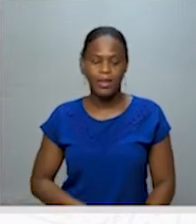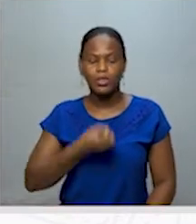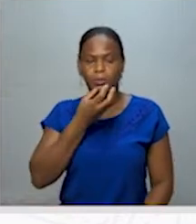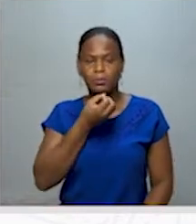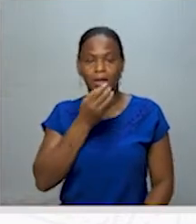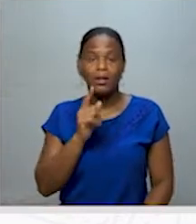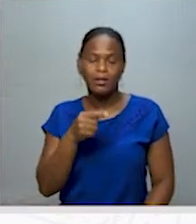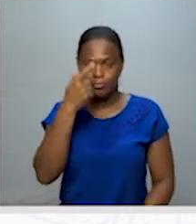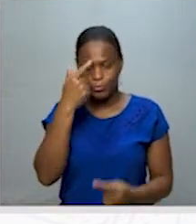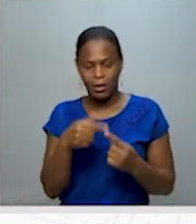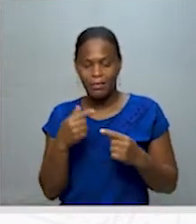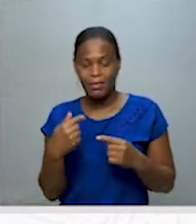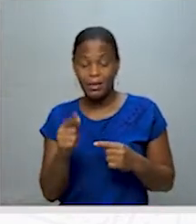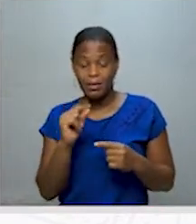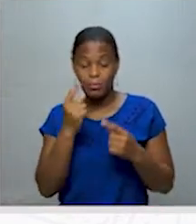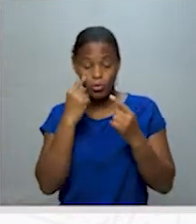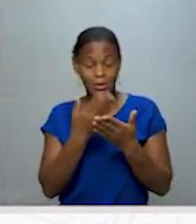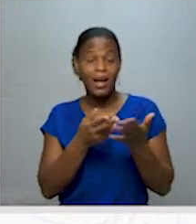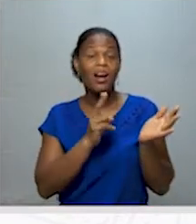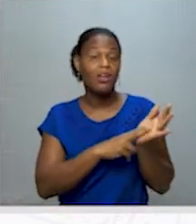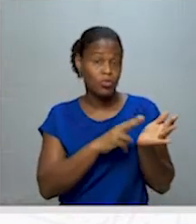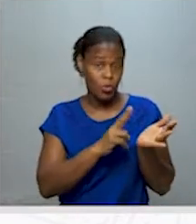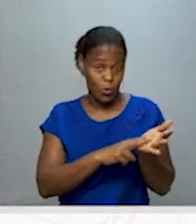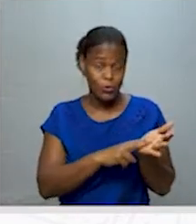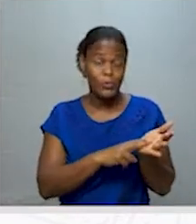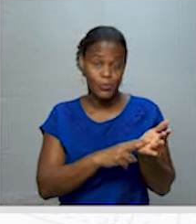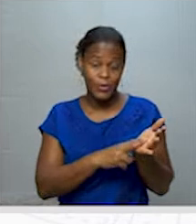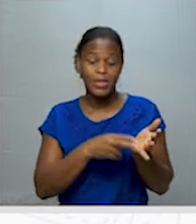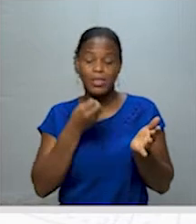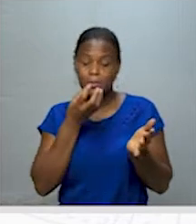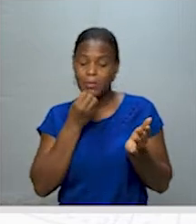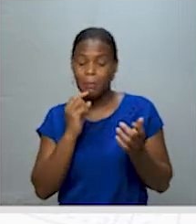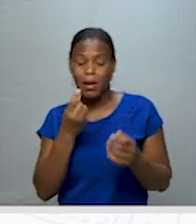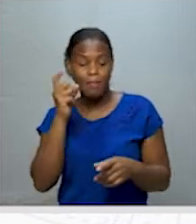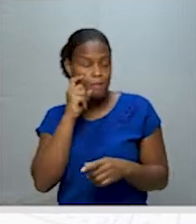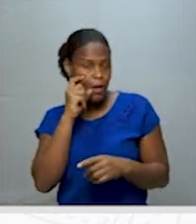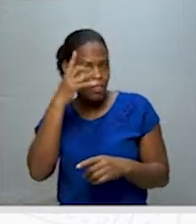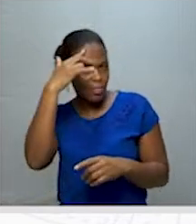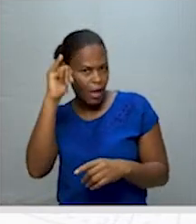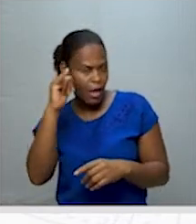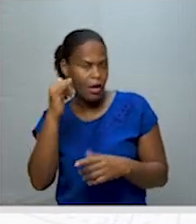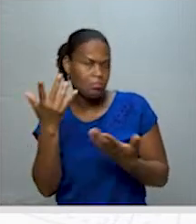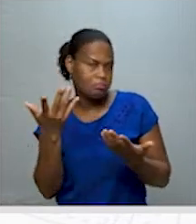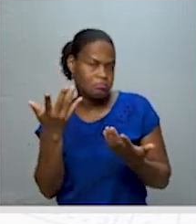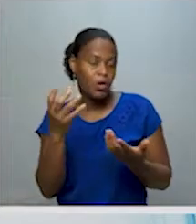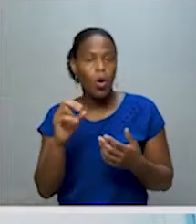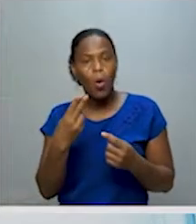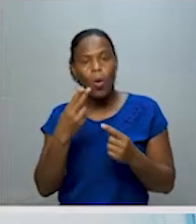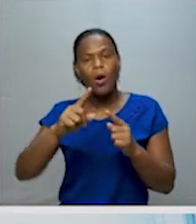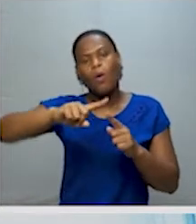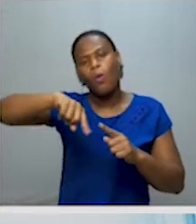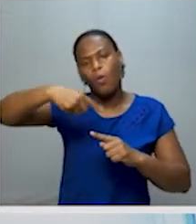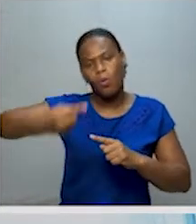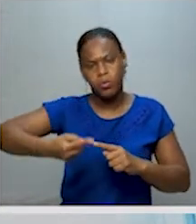Argumentar consiste, portanto, em apresentar razões, argumentos, para se defender uma tese, uma ideia ou